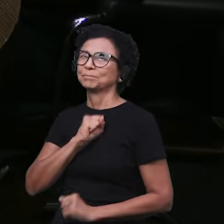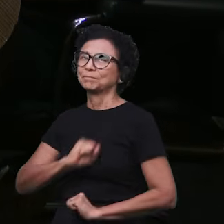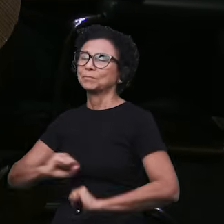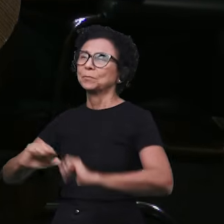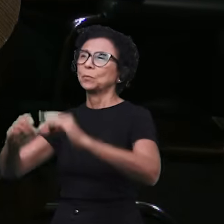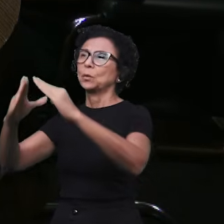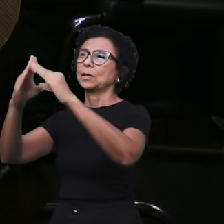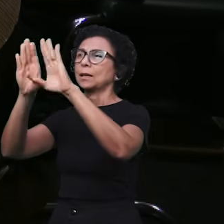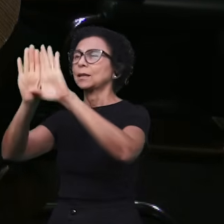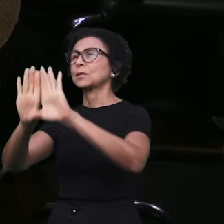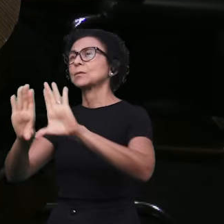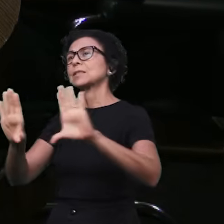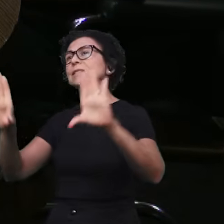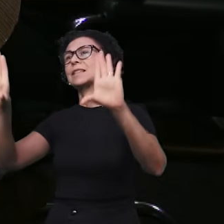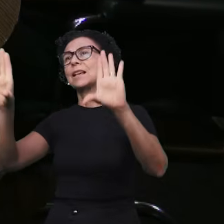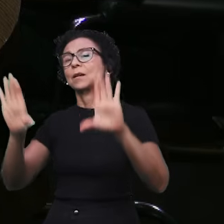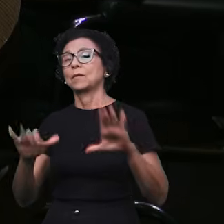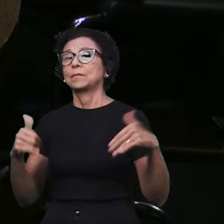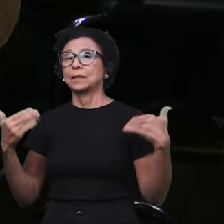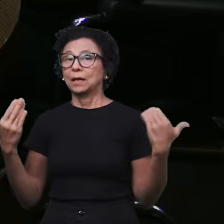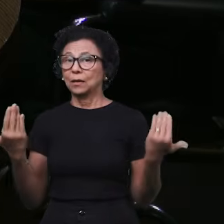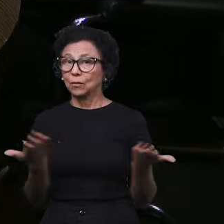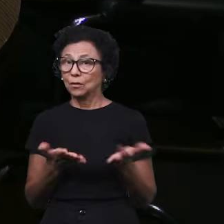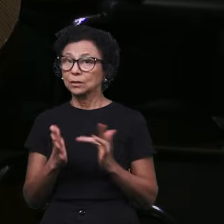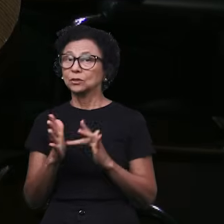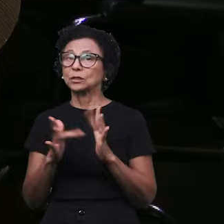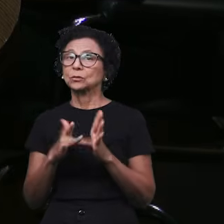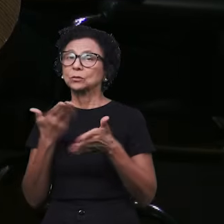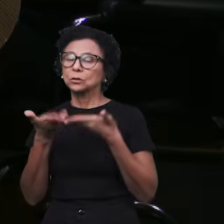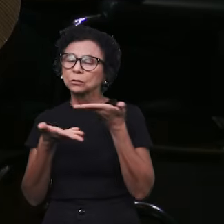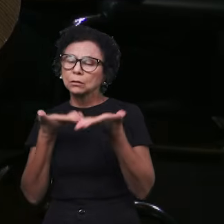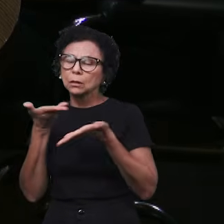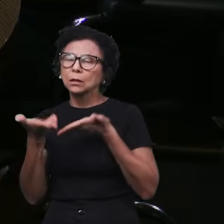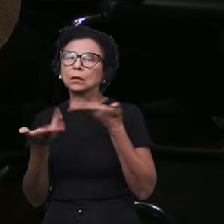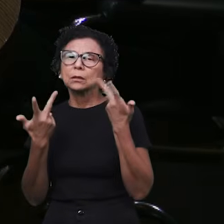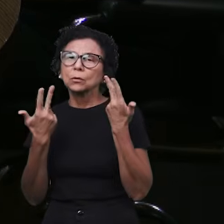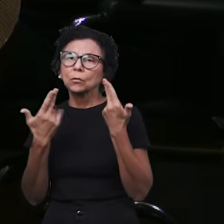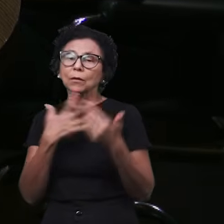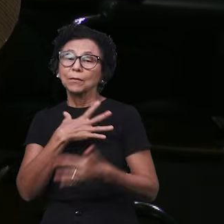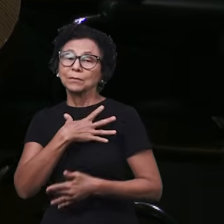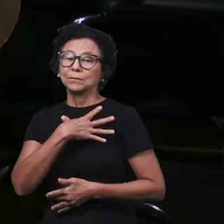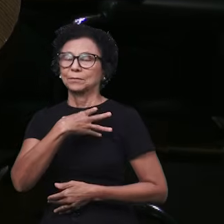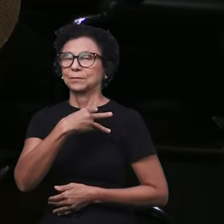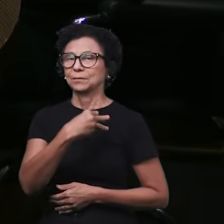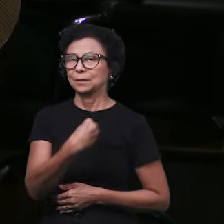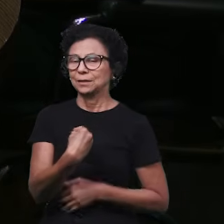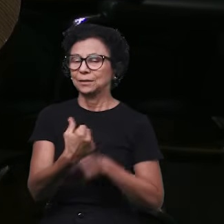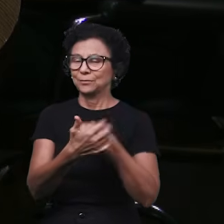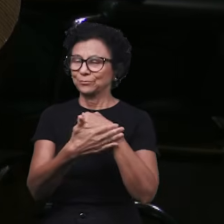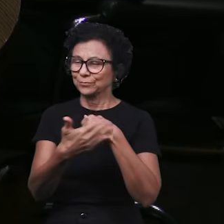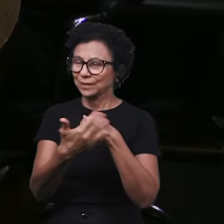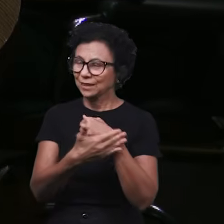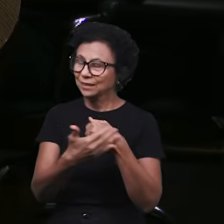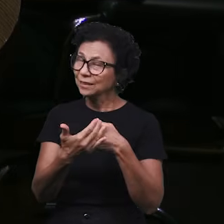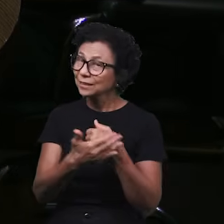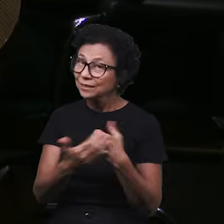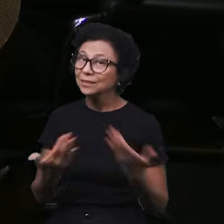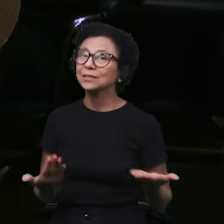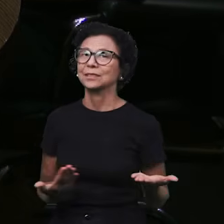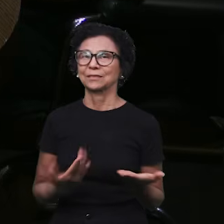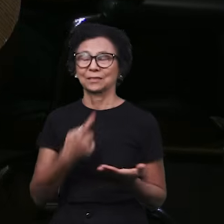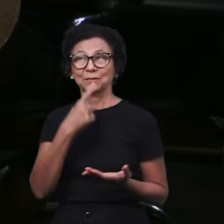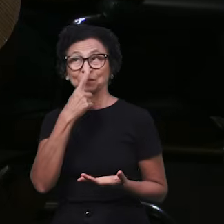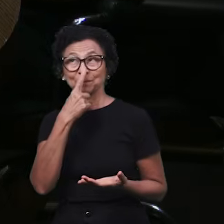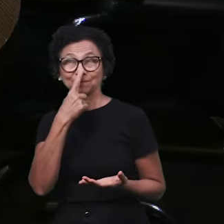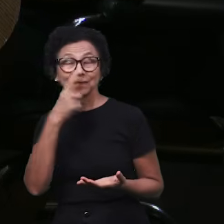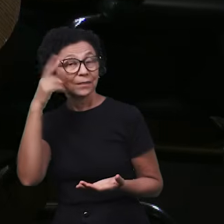já com mais carinho, com tratamento como filho, Como né? filho. E aí você já alcançou essa intimidade do Senhor, né? Isso. Porque se você